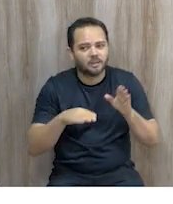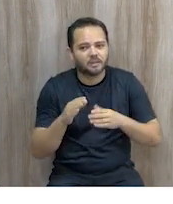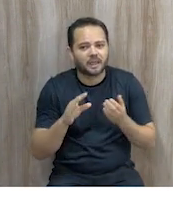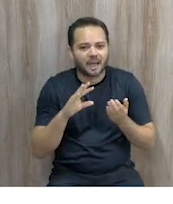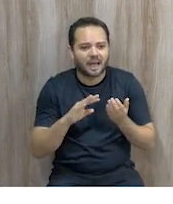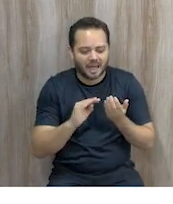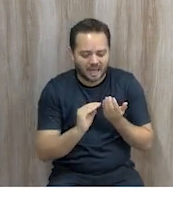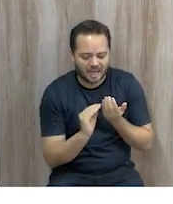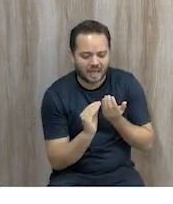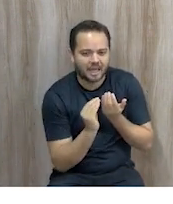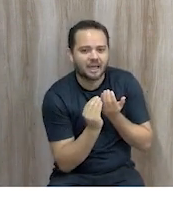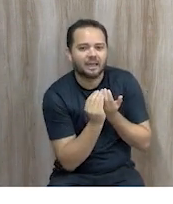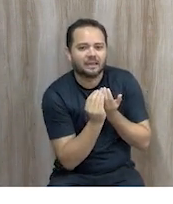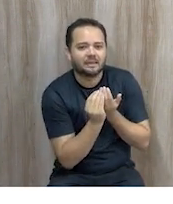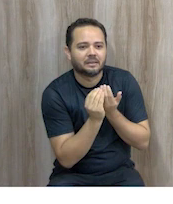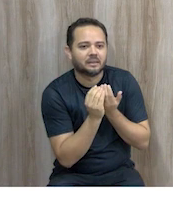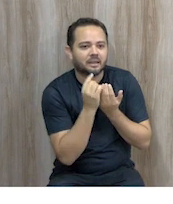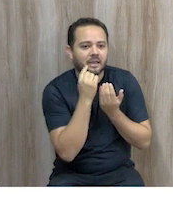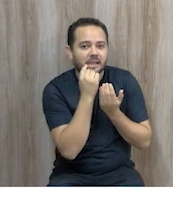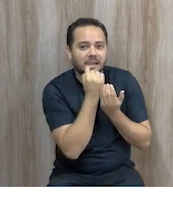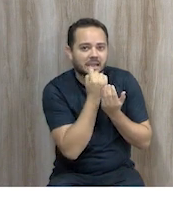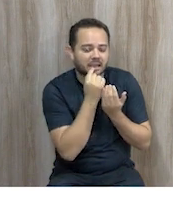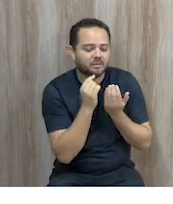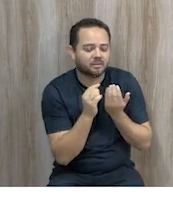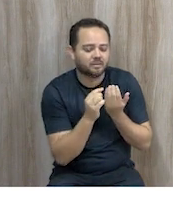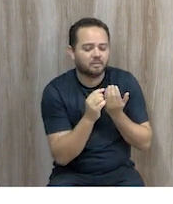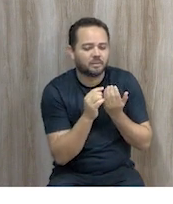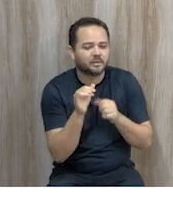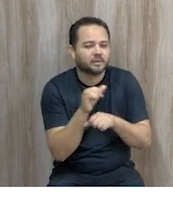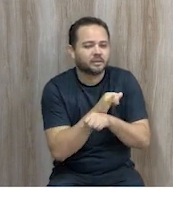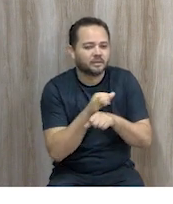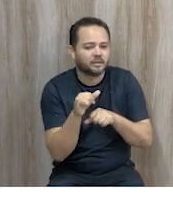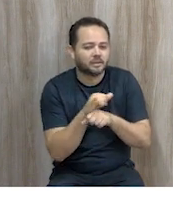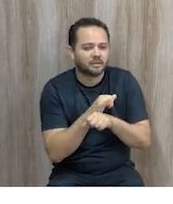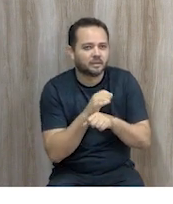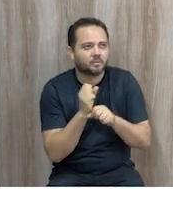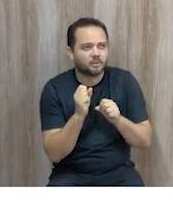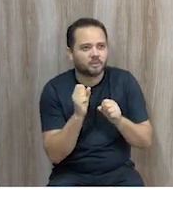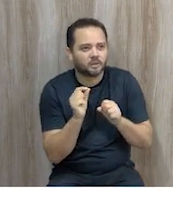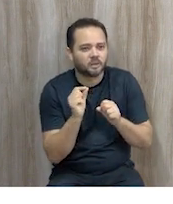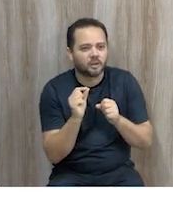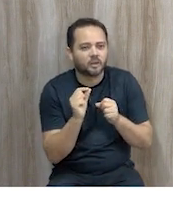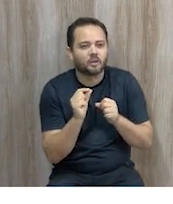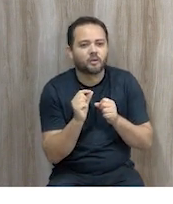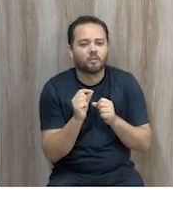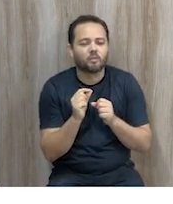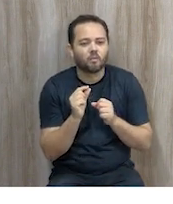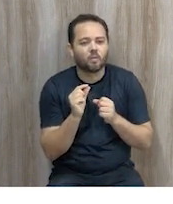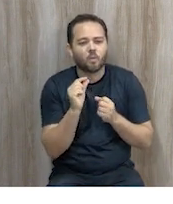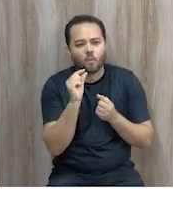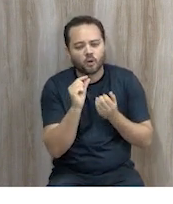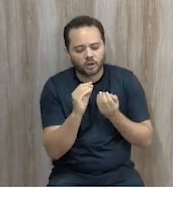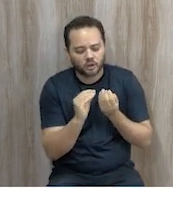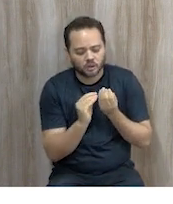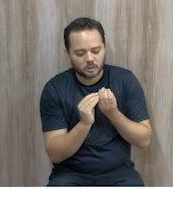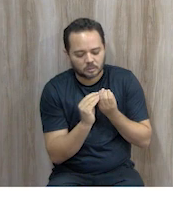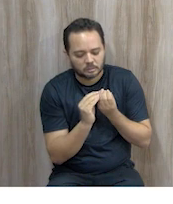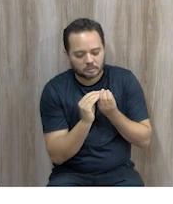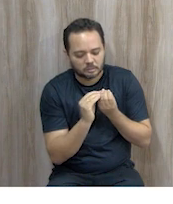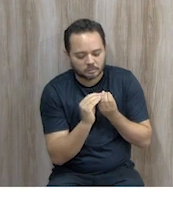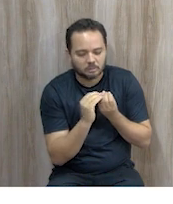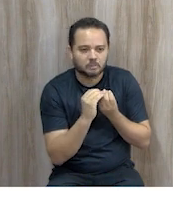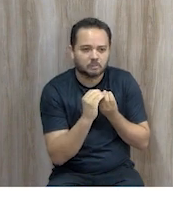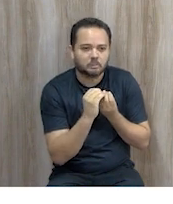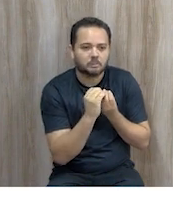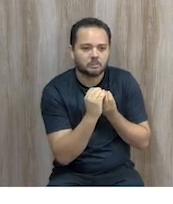tecido queratinizado e uma das técnicas, né, que a gente pode lançar mão é deixar um pouquinho desse enxerto exposto. Quanto